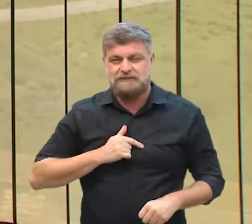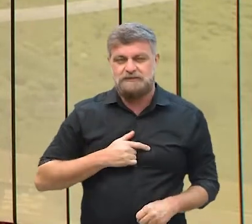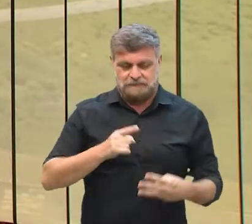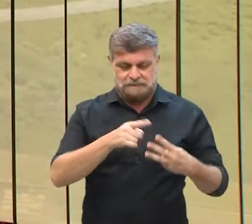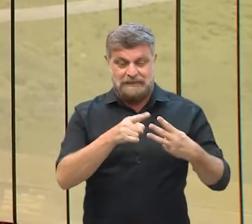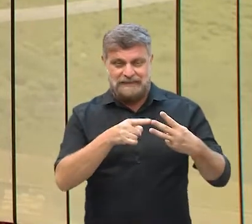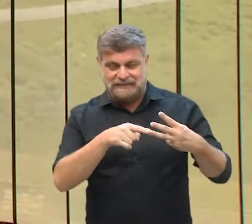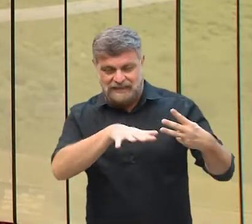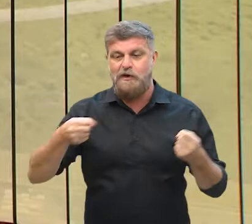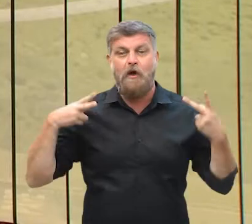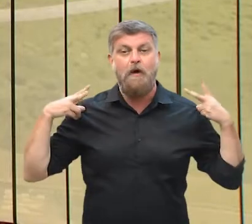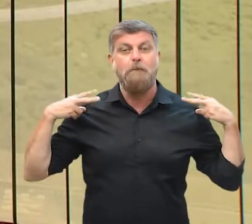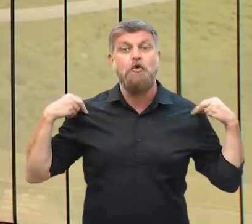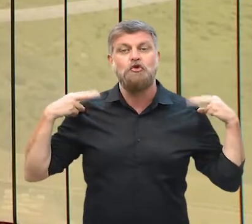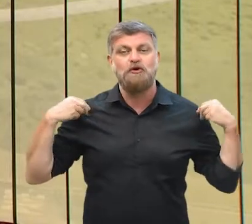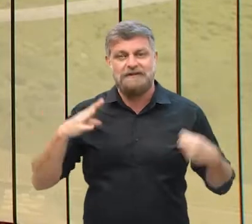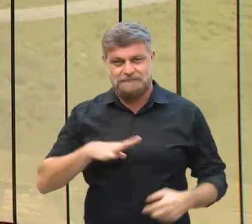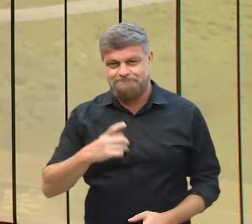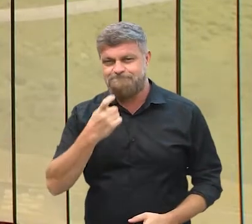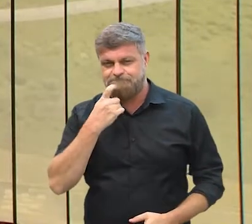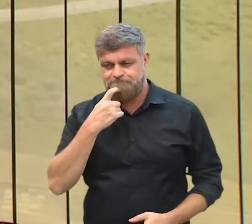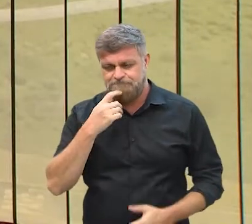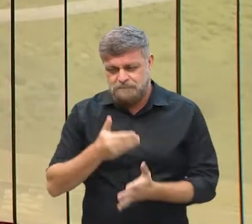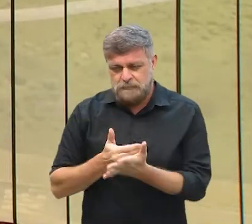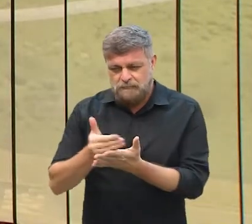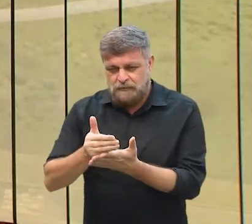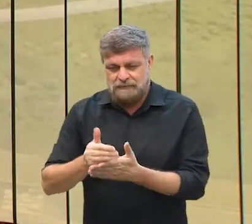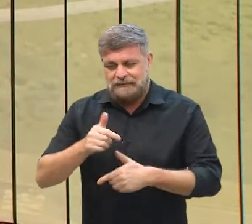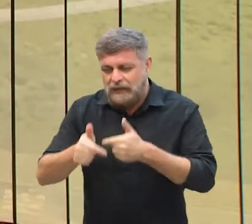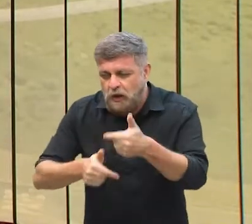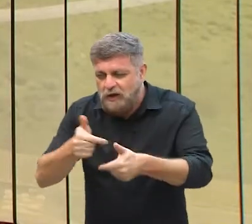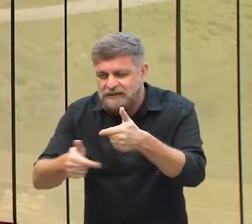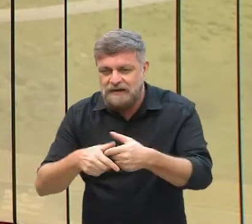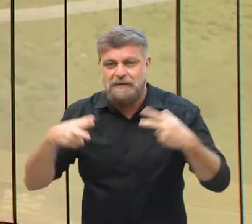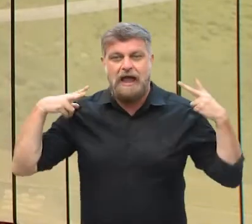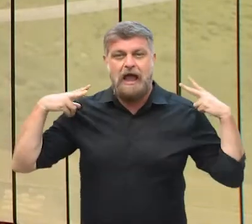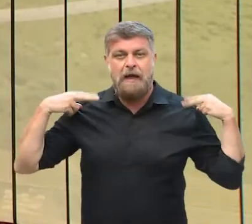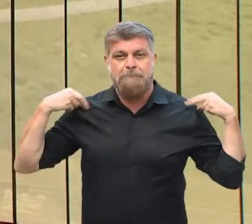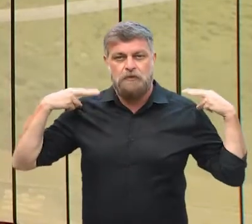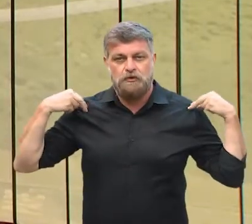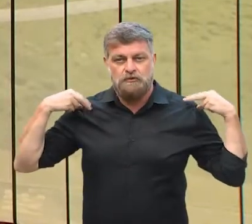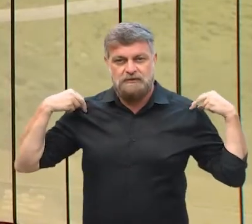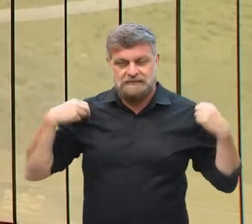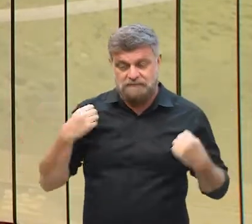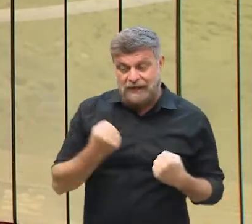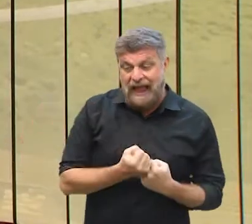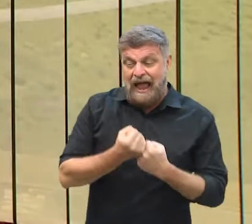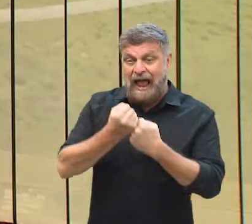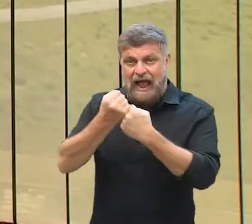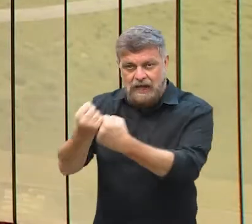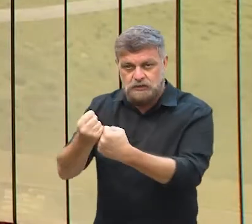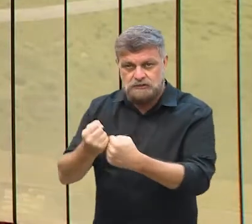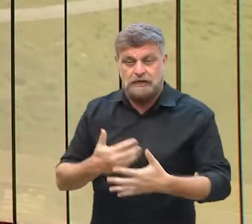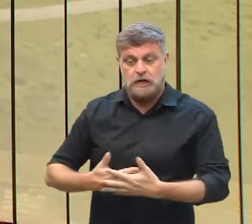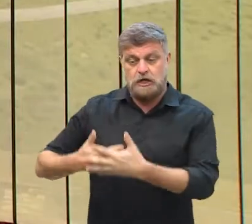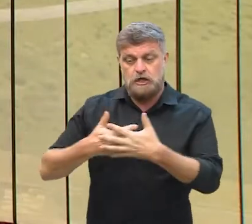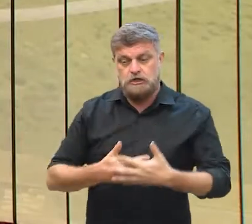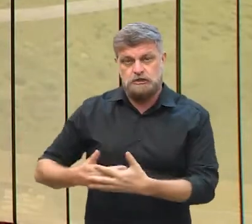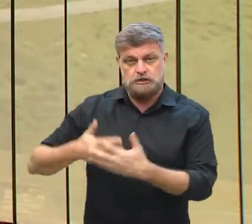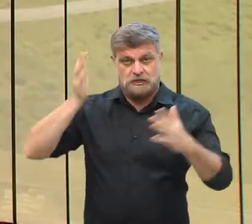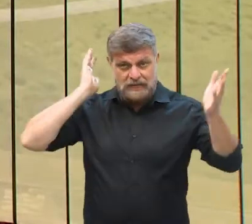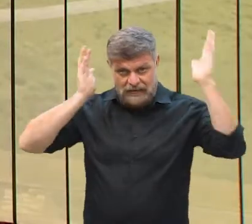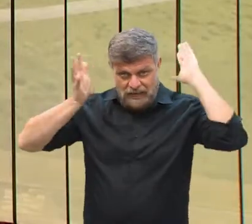sozinho. Levava a marmitinha para a Pedra Brasil, almoçava e à tarde cozinhava de